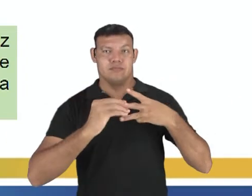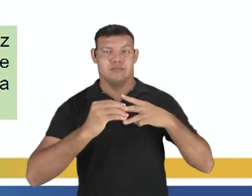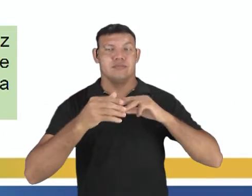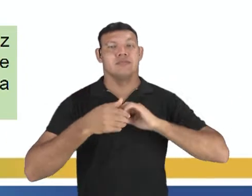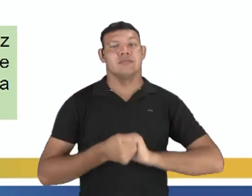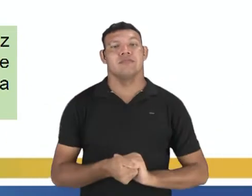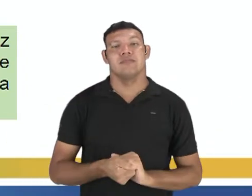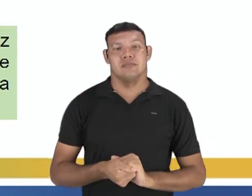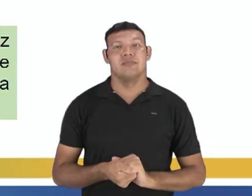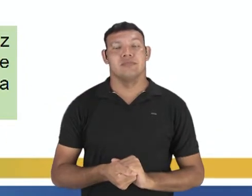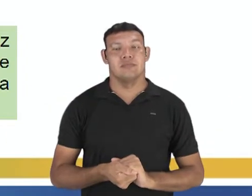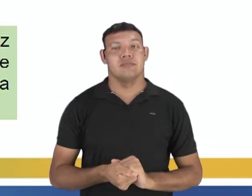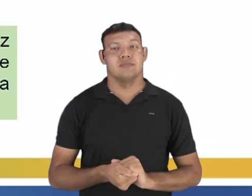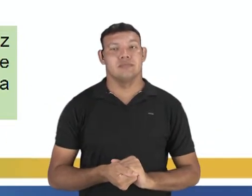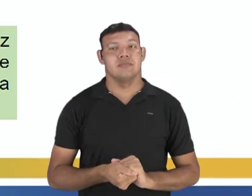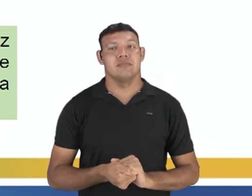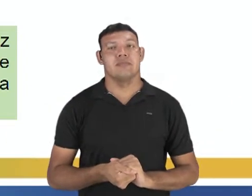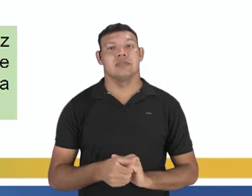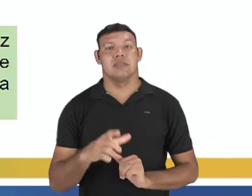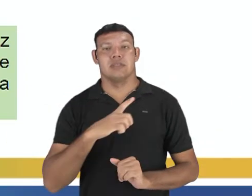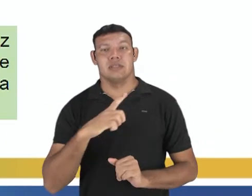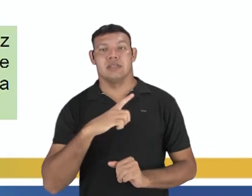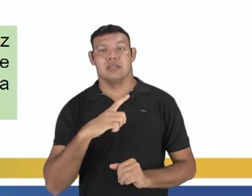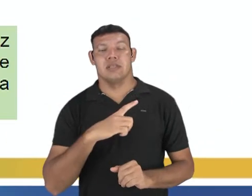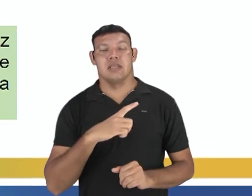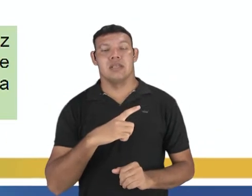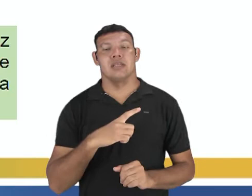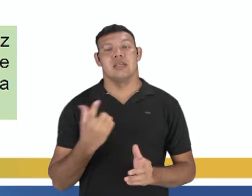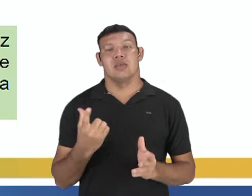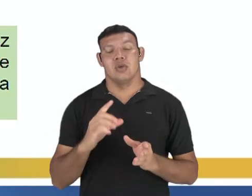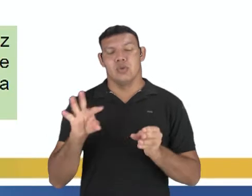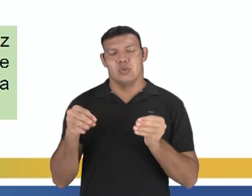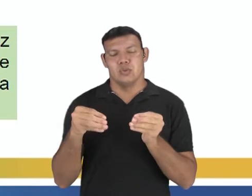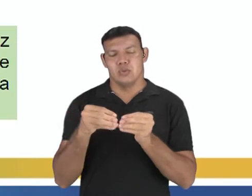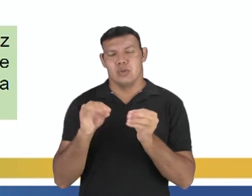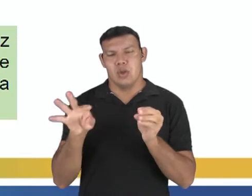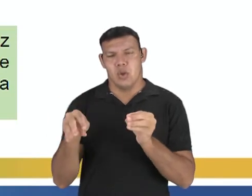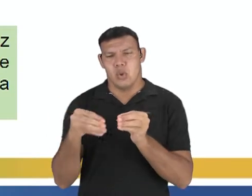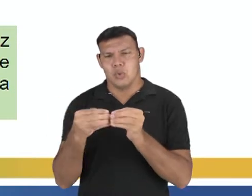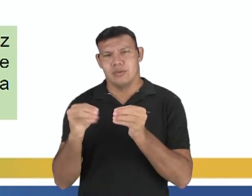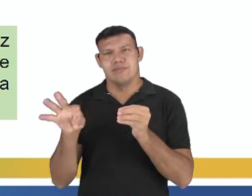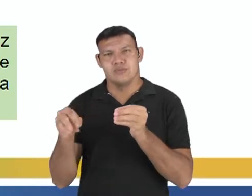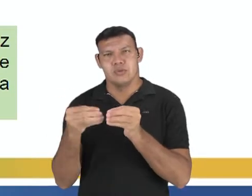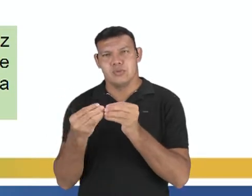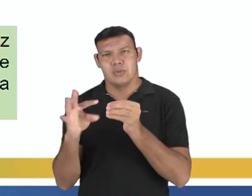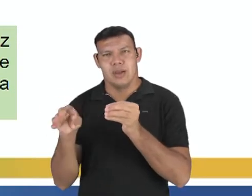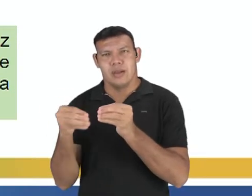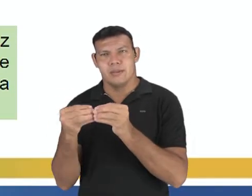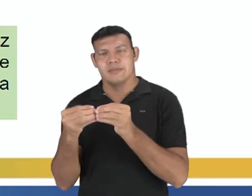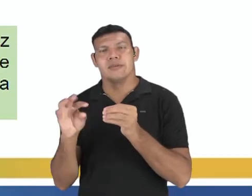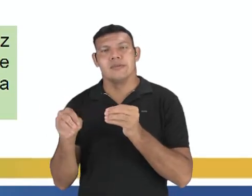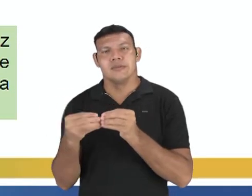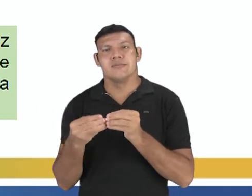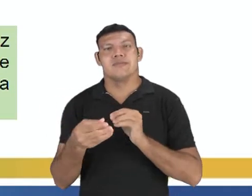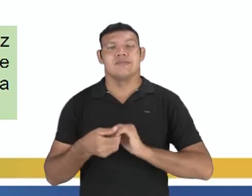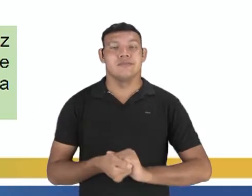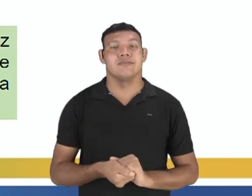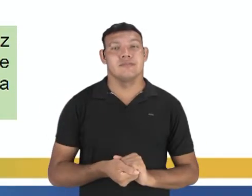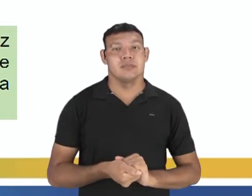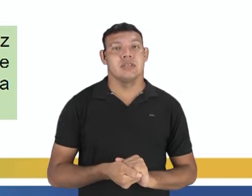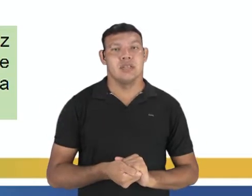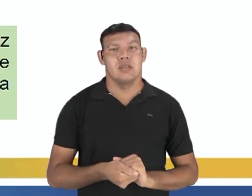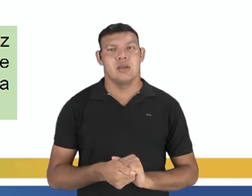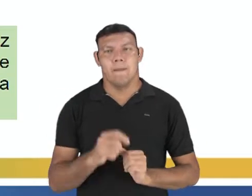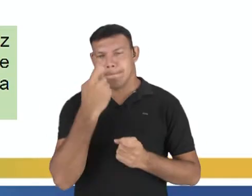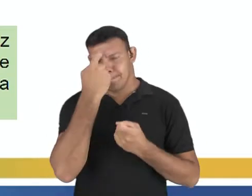Nesse metabolismo celular inclui o quê? O processo de síntese, ou seja, produção de certas moléculas, né?